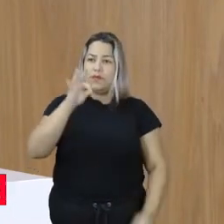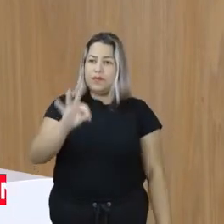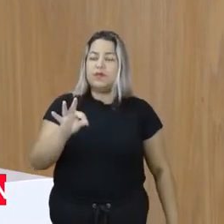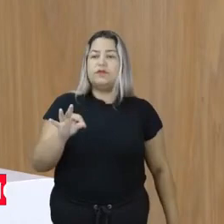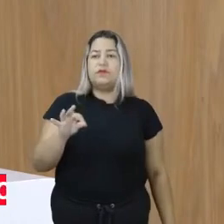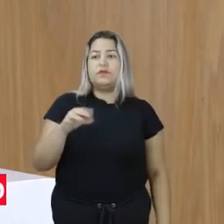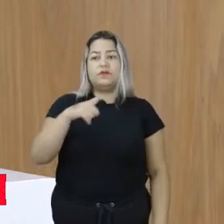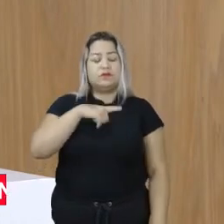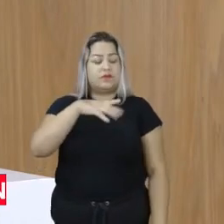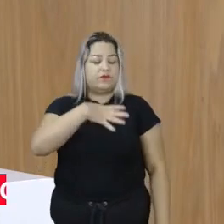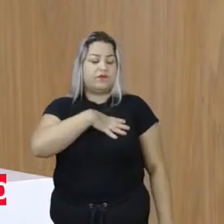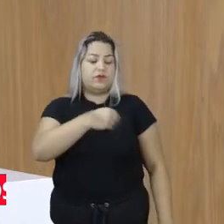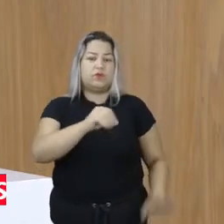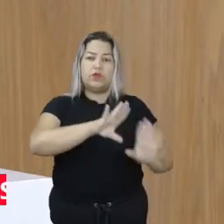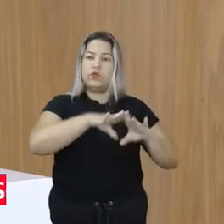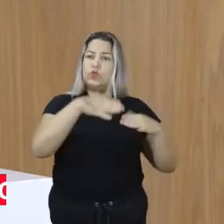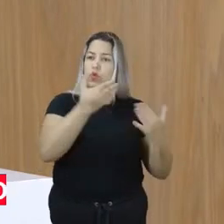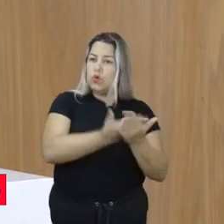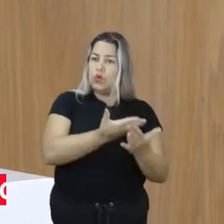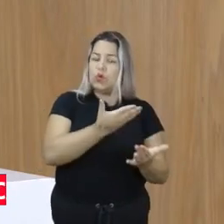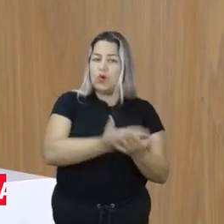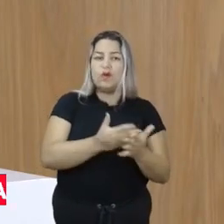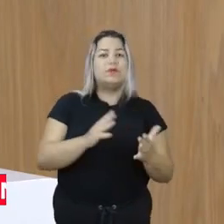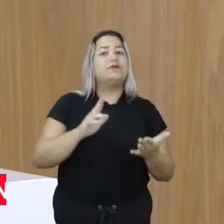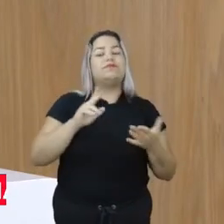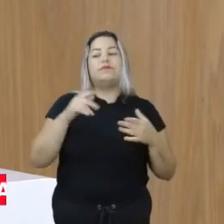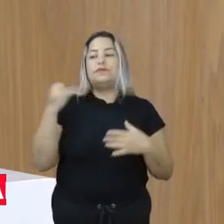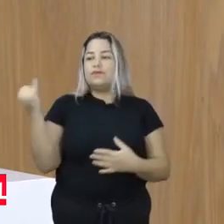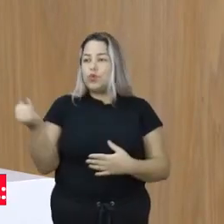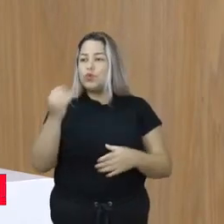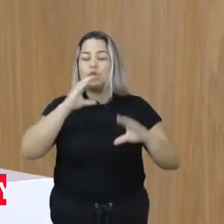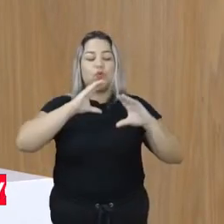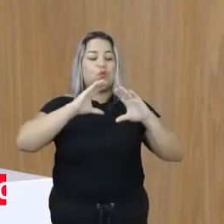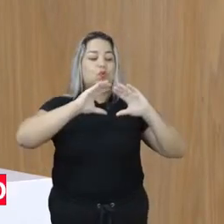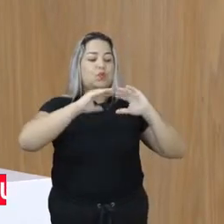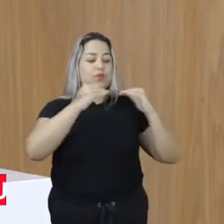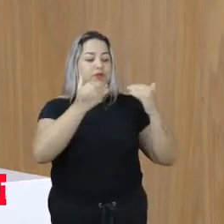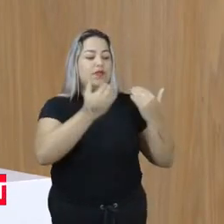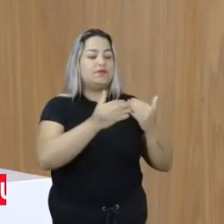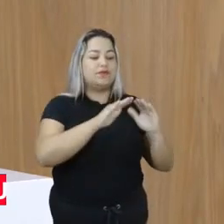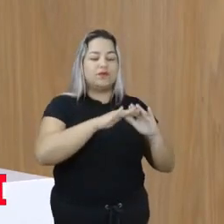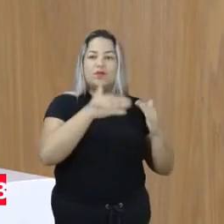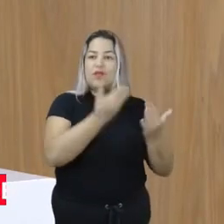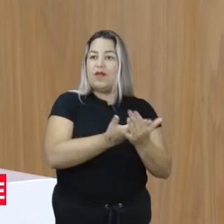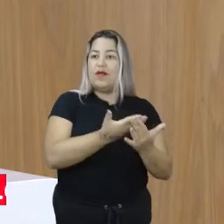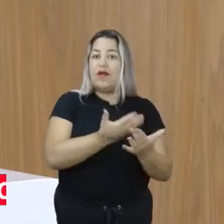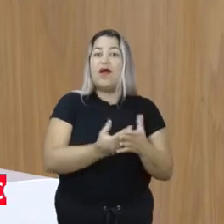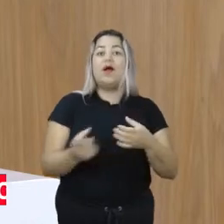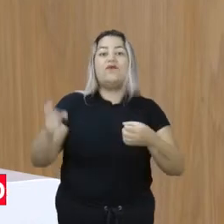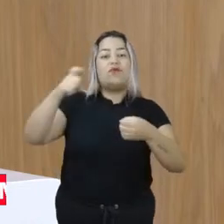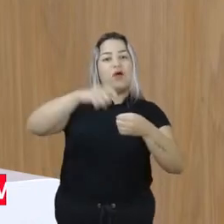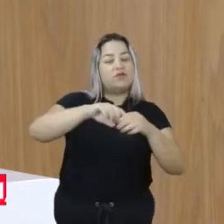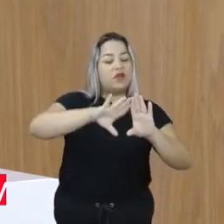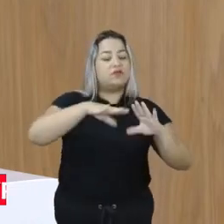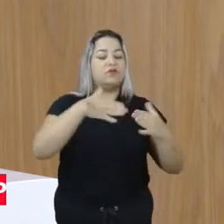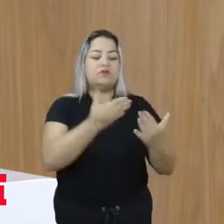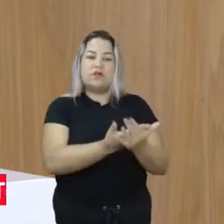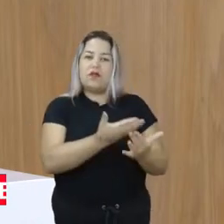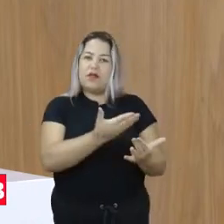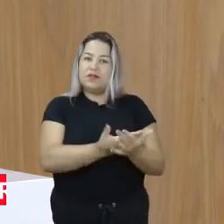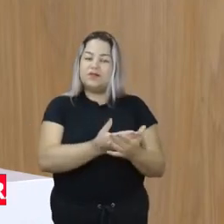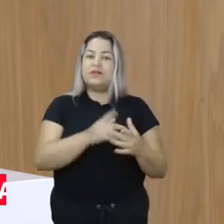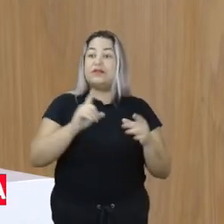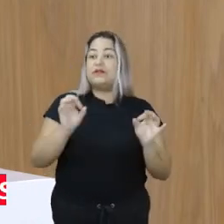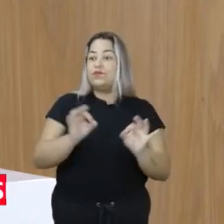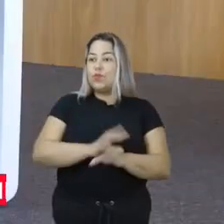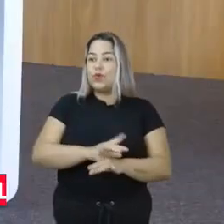mundo que tem filho na escola, para todo mundo que, enfim, se importa ali com a comunidade escolar. Com a retomada das aulas da rede pública após o